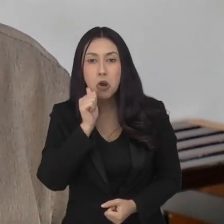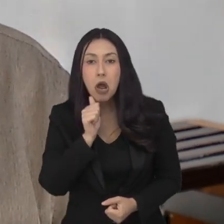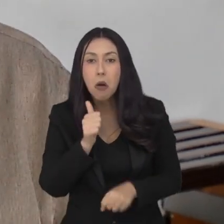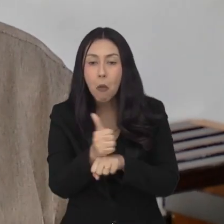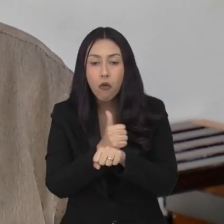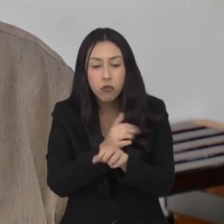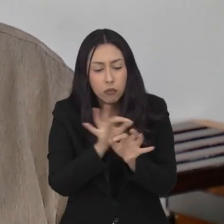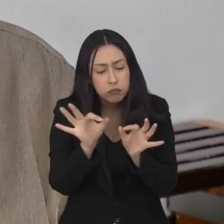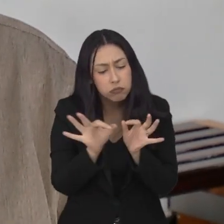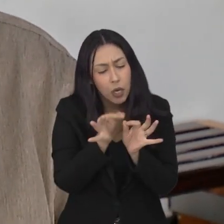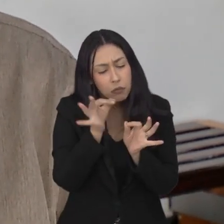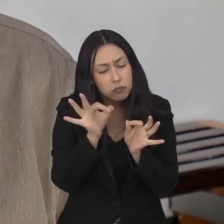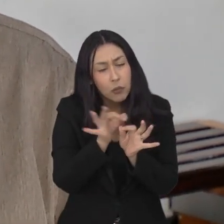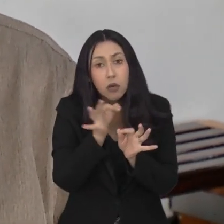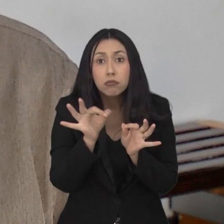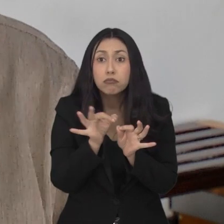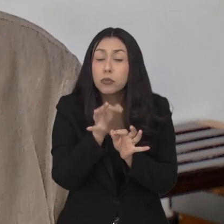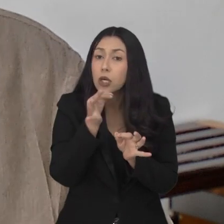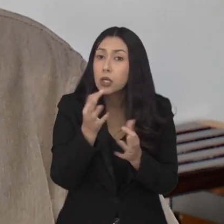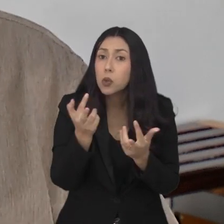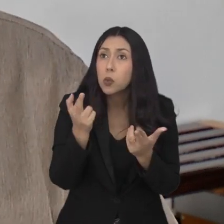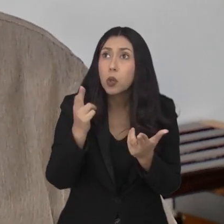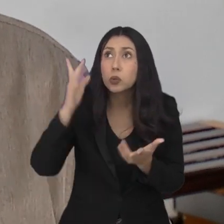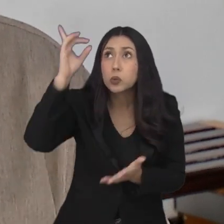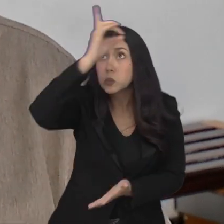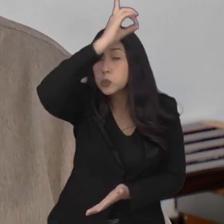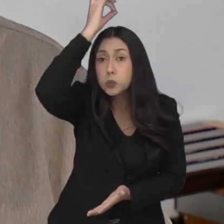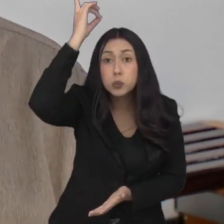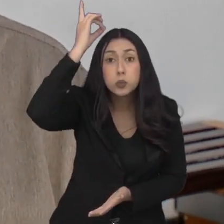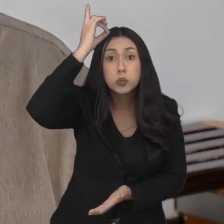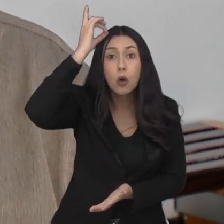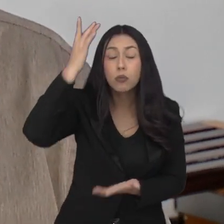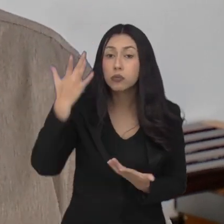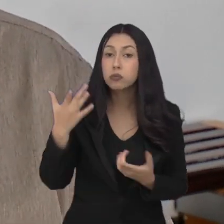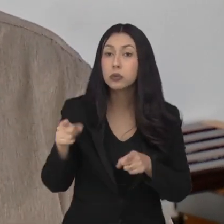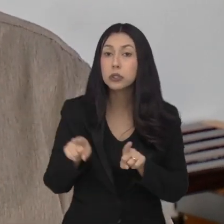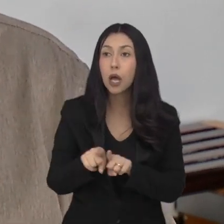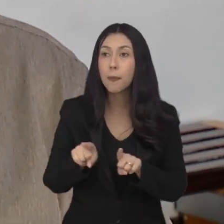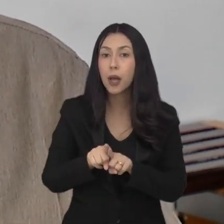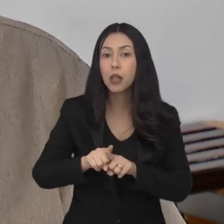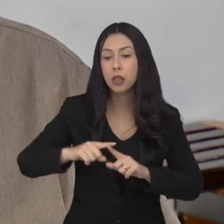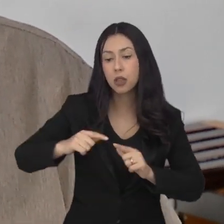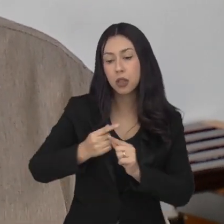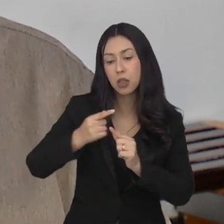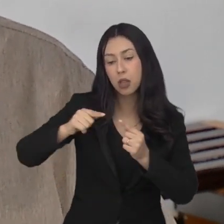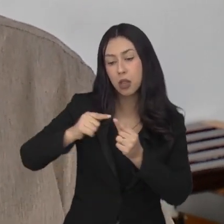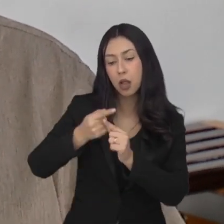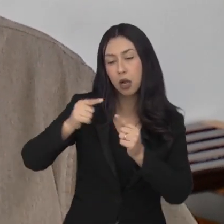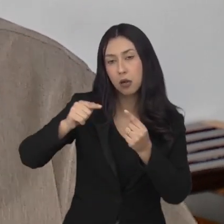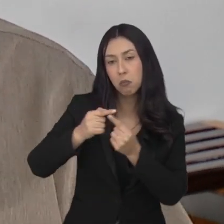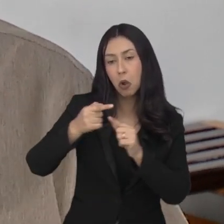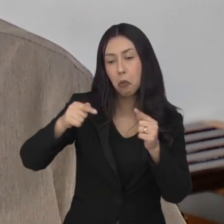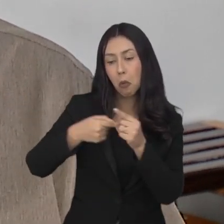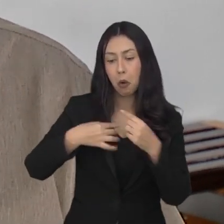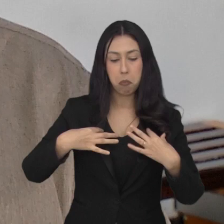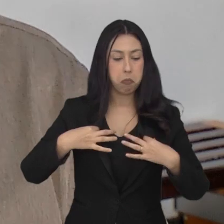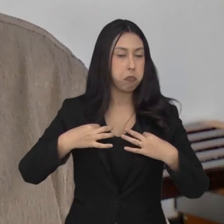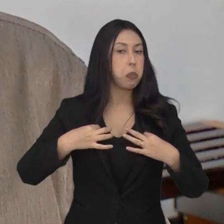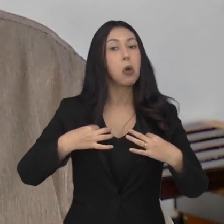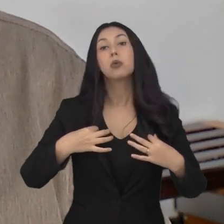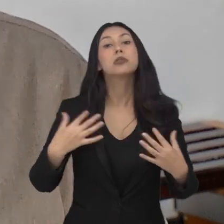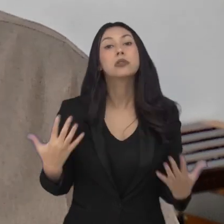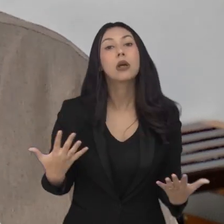é um talento que ela tem de bordar, ou aquela que faz uma blusa com aqueles novelos de